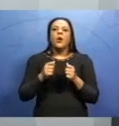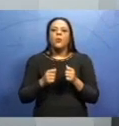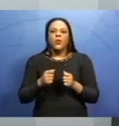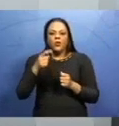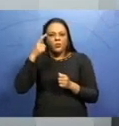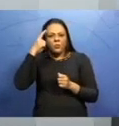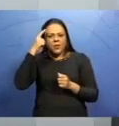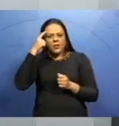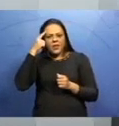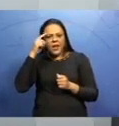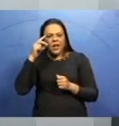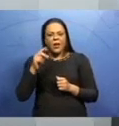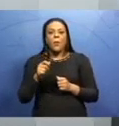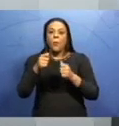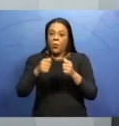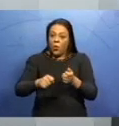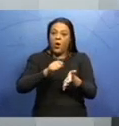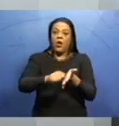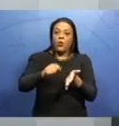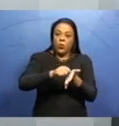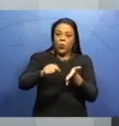as anotações.